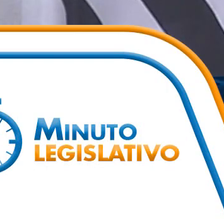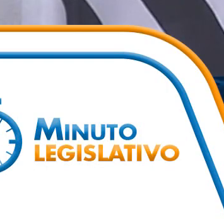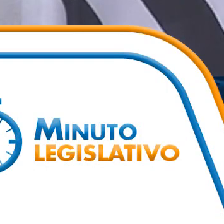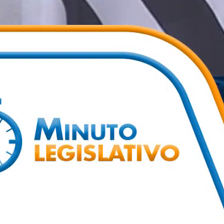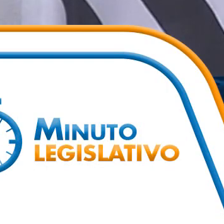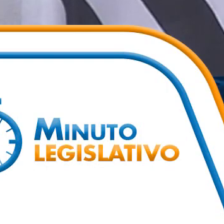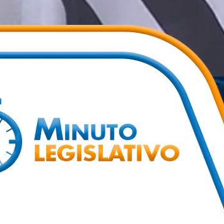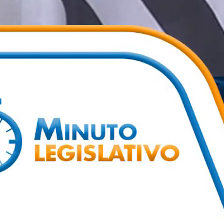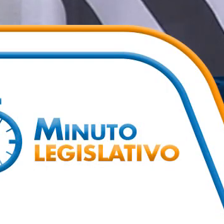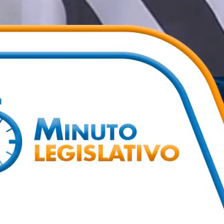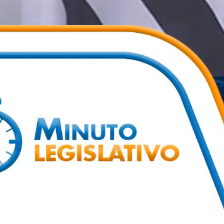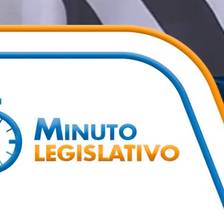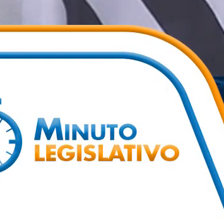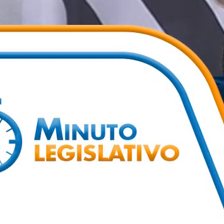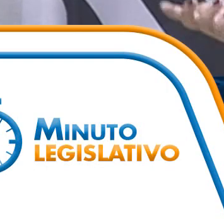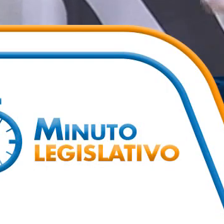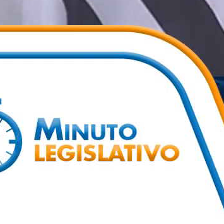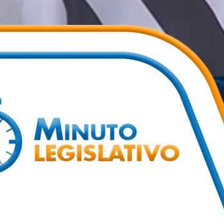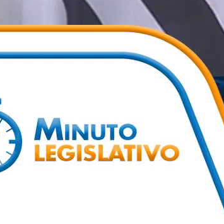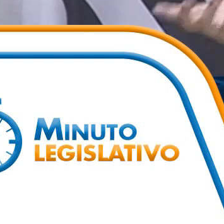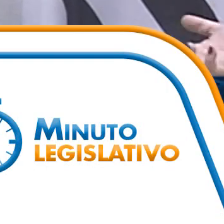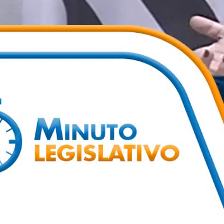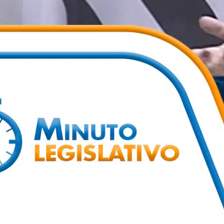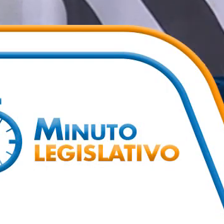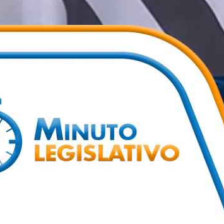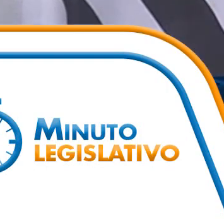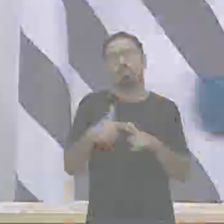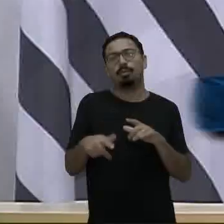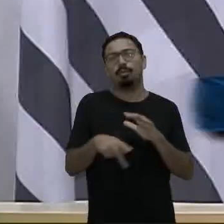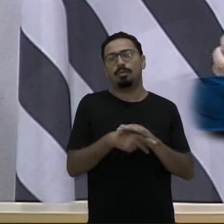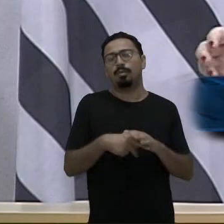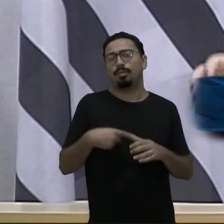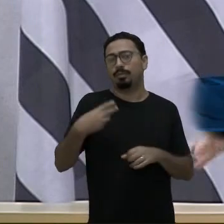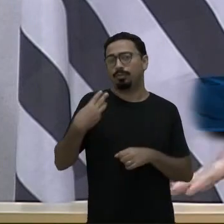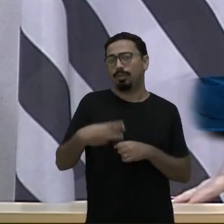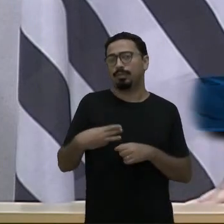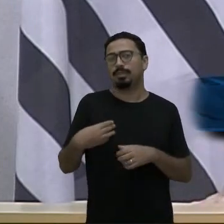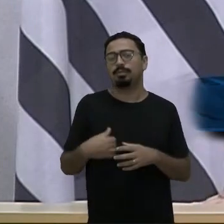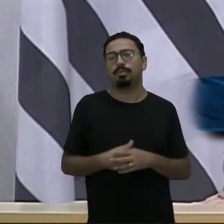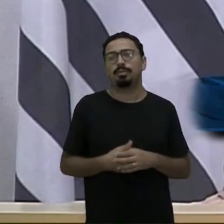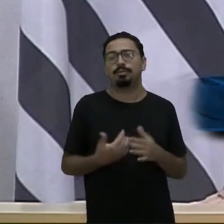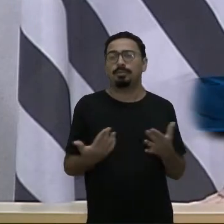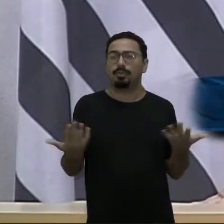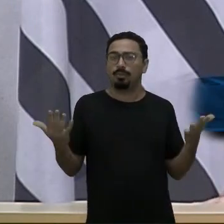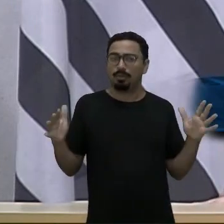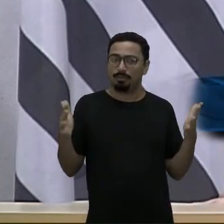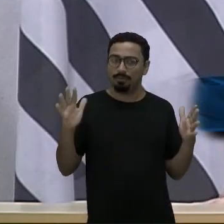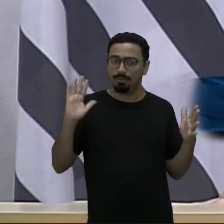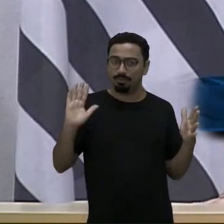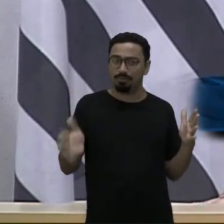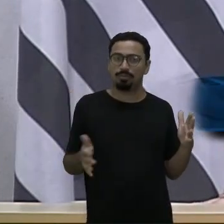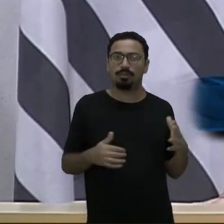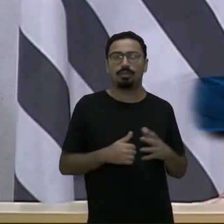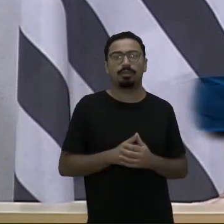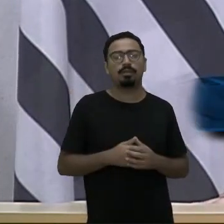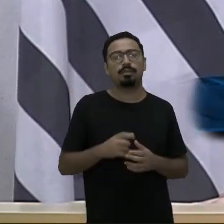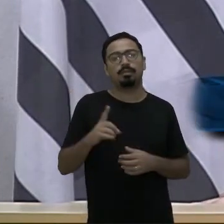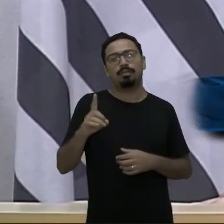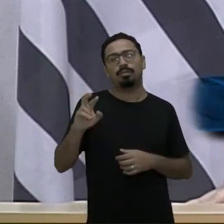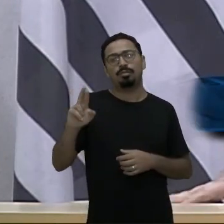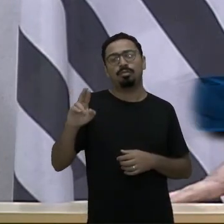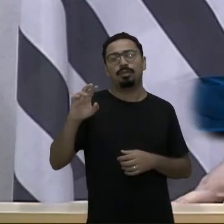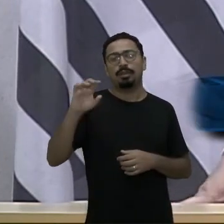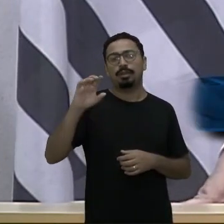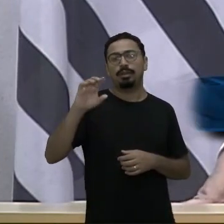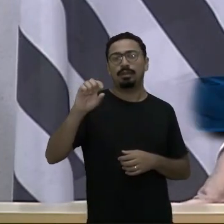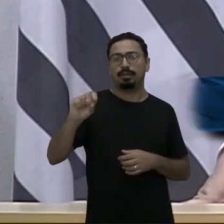do Hospital Municipal Universitário Agamute. Eu queria primeiramente parabenizar a doutora Simone,